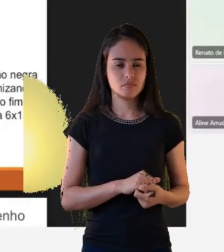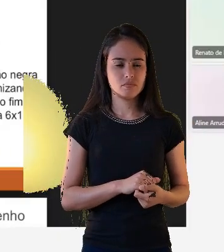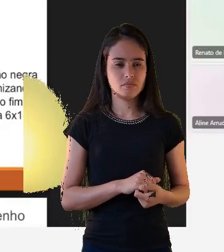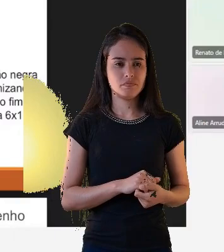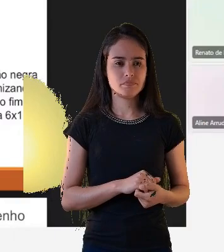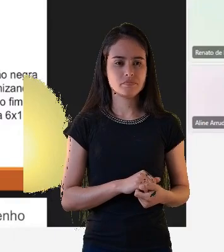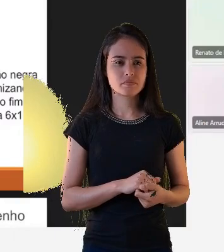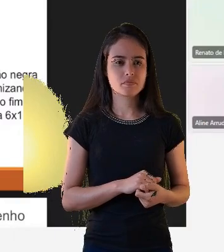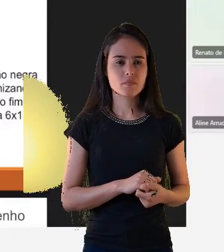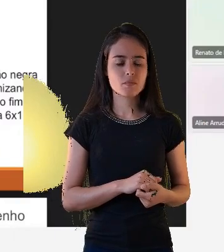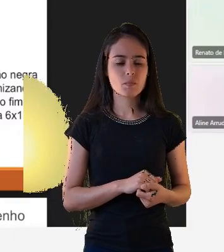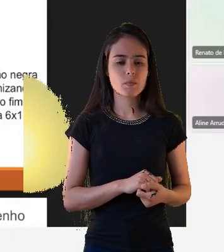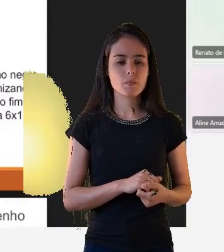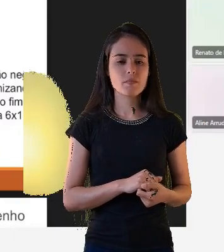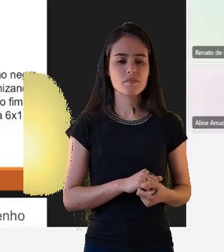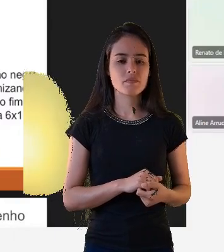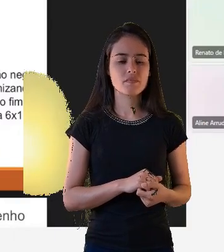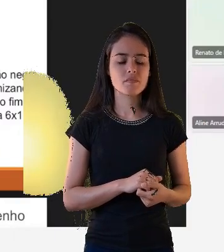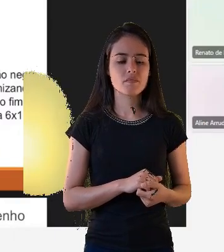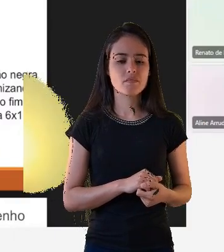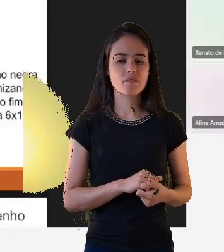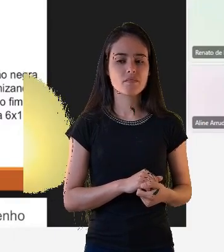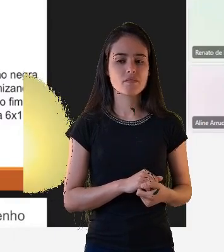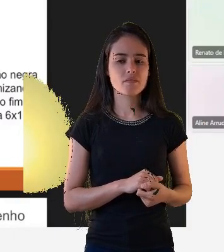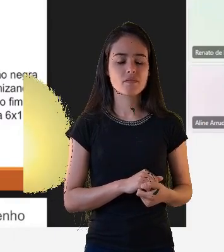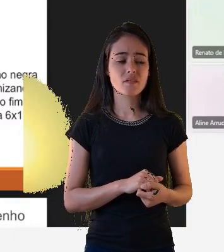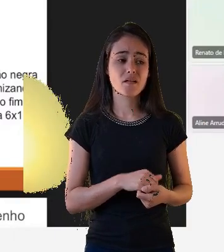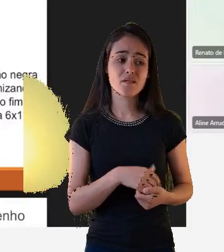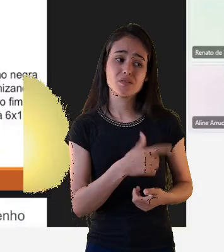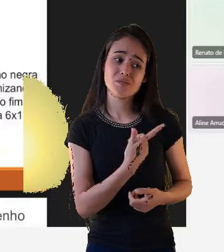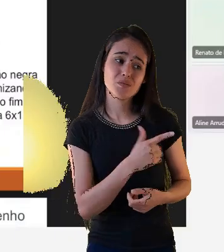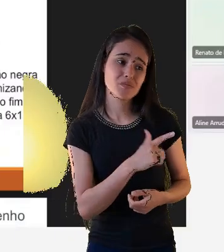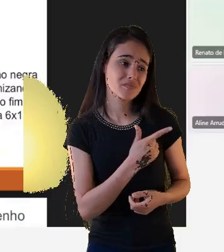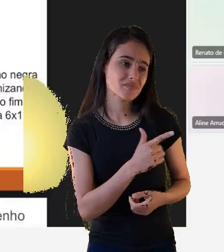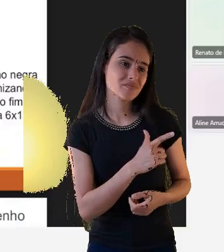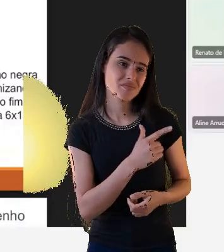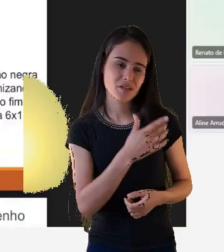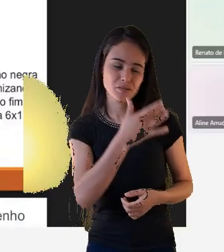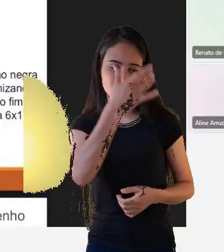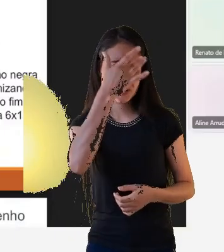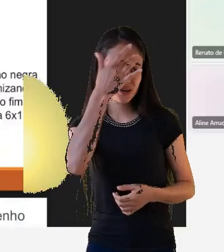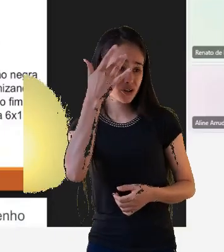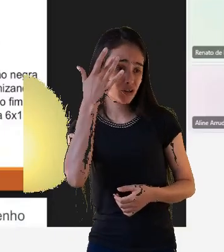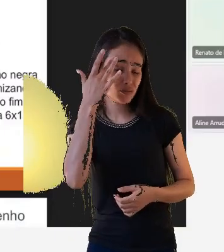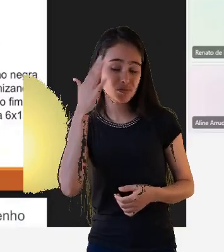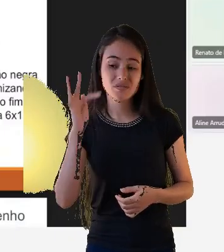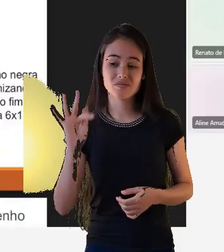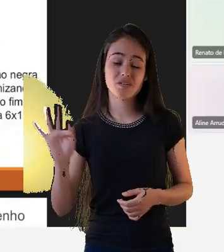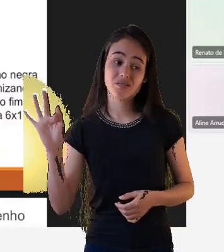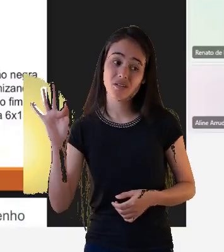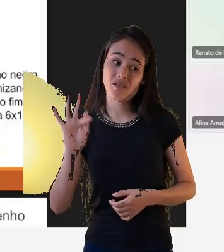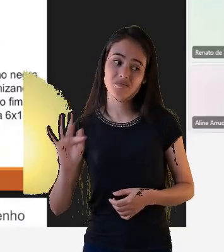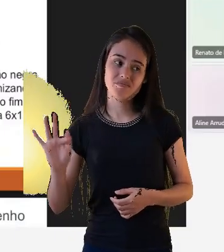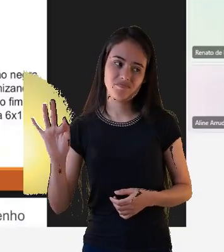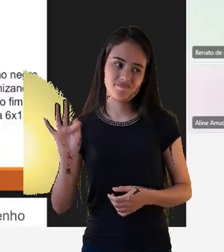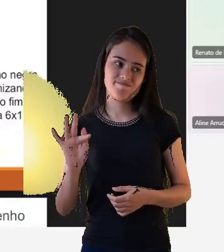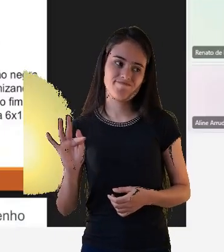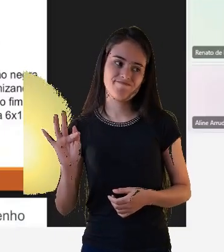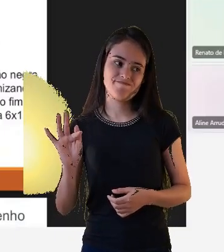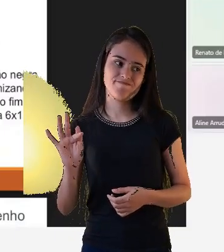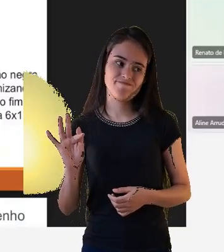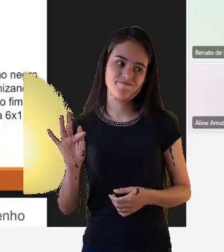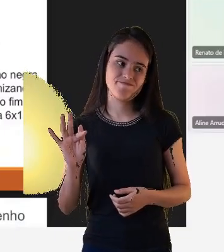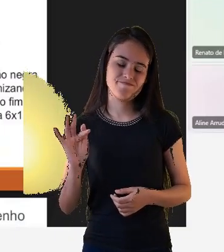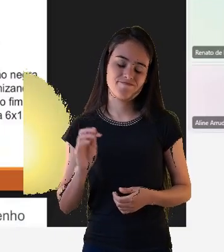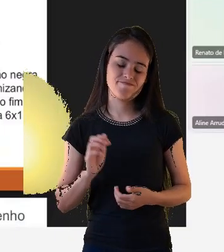Porque dentro da minha família não tem, dos meus colegas, enfim, não tem, né?